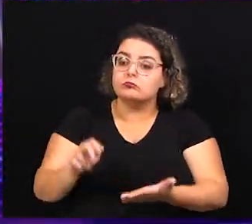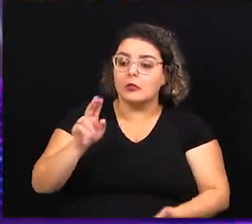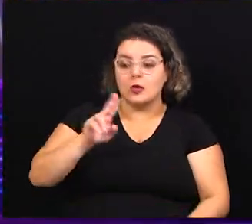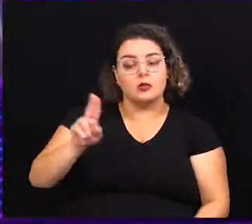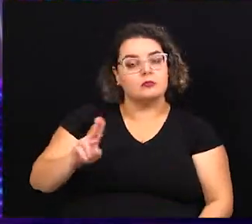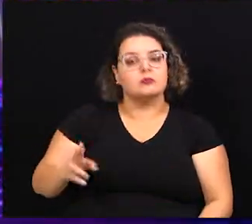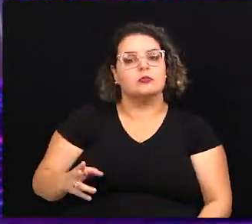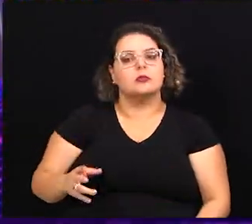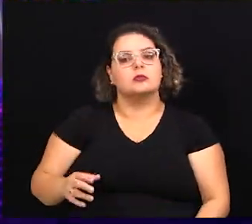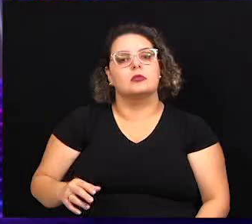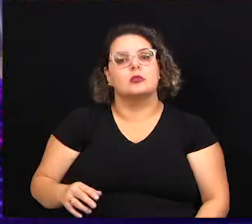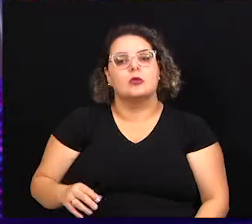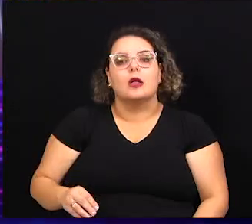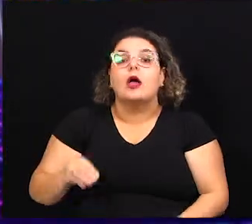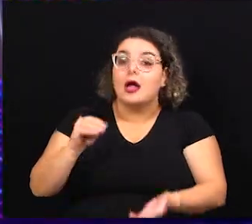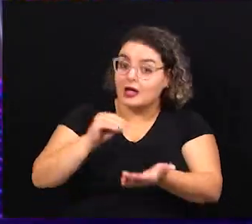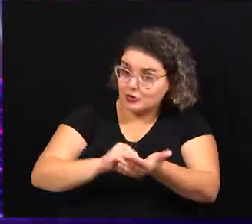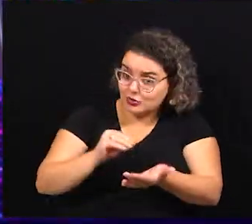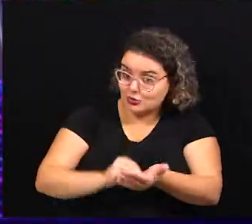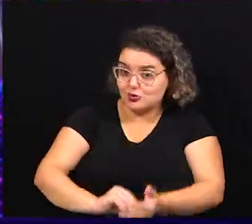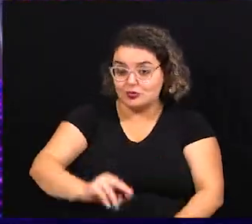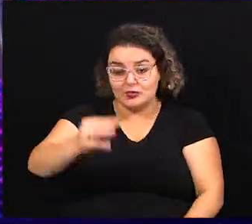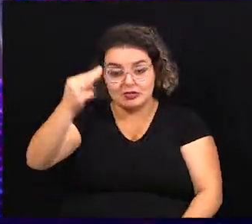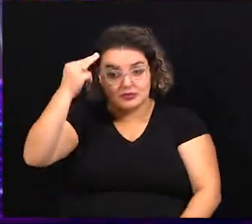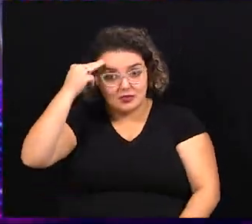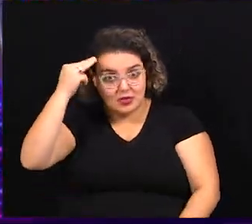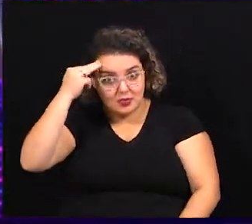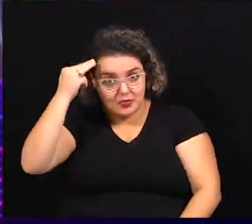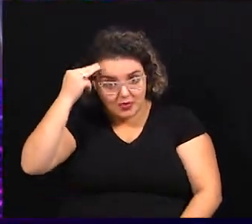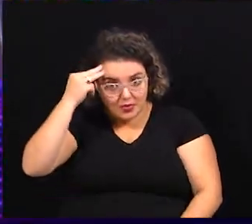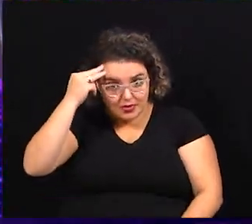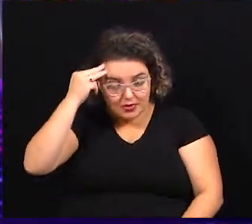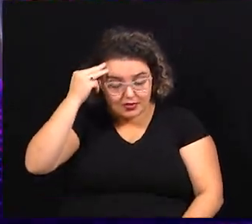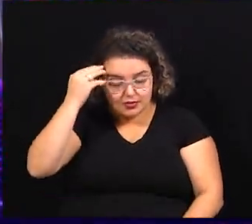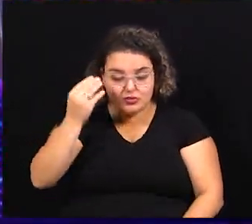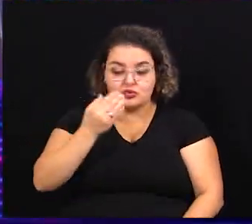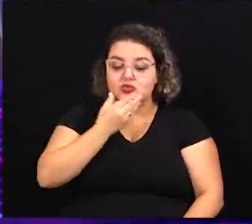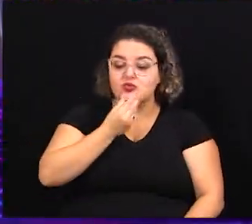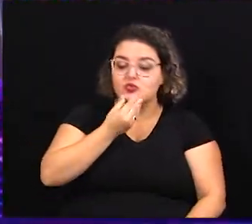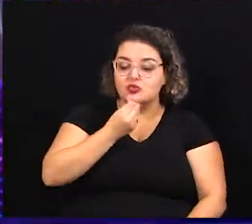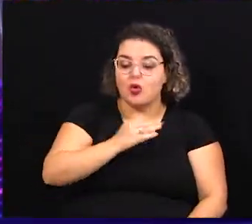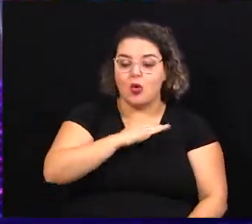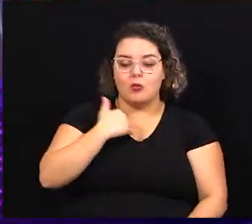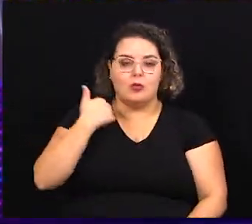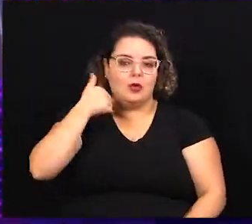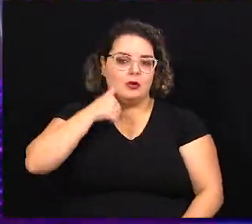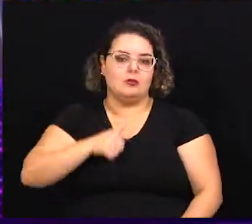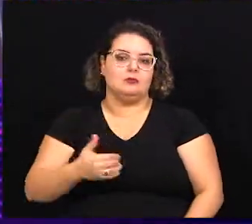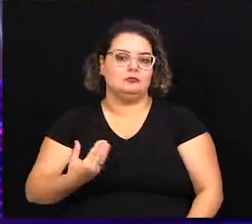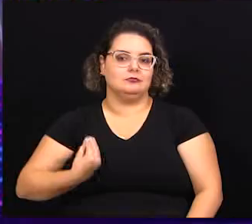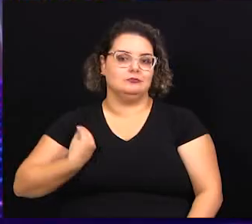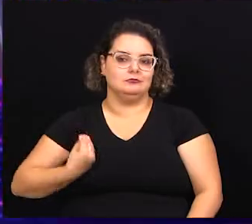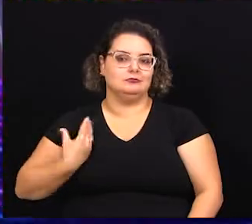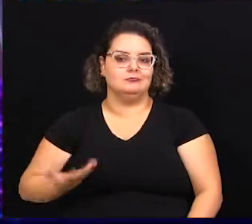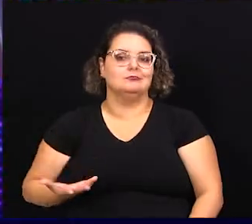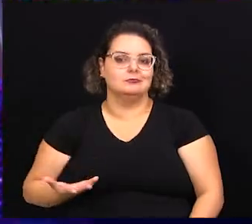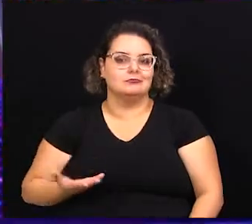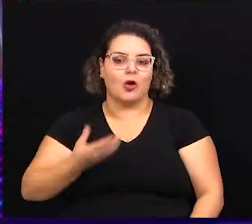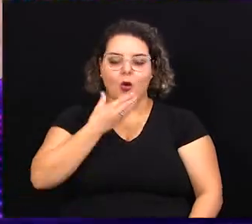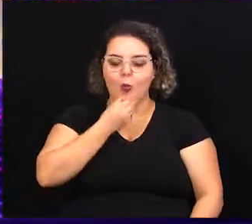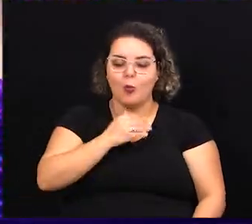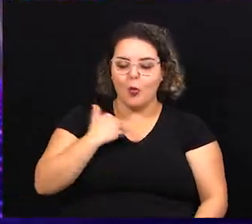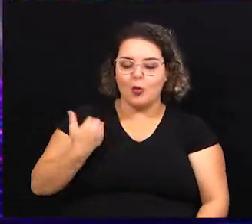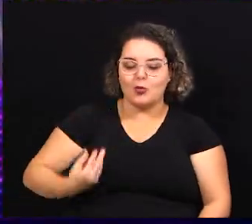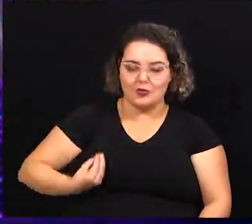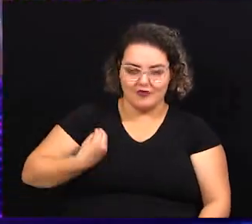anotei alguns nomes no documento, e aí o primeiro nome era As Últimas Memórias de um Morto-Vivo. E aí eu não consegui nem esperar terminar o curso. Eu falei, meu Deus, eu